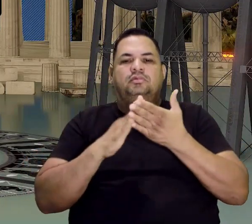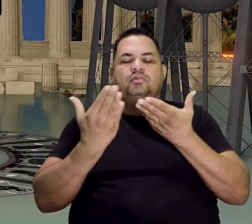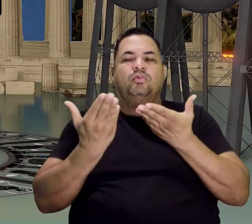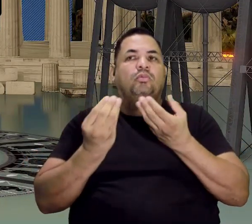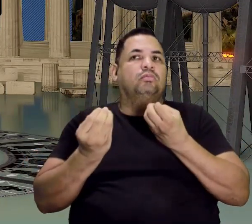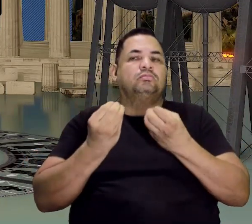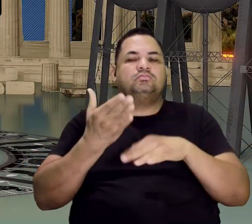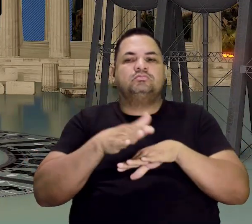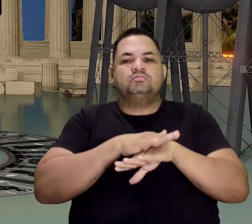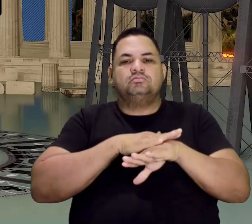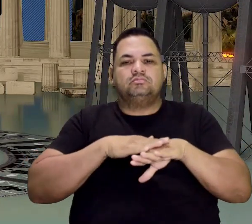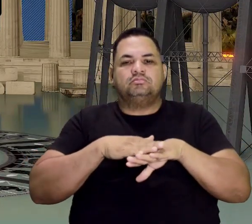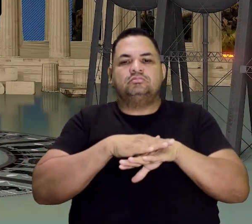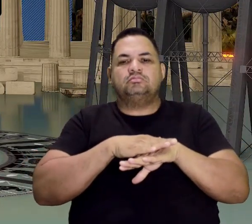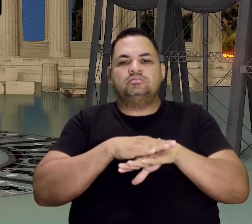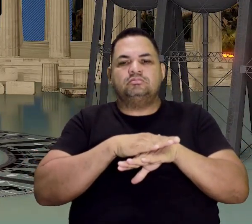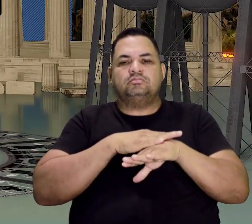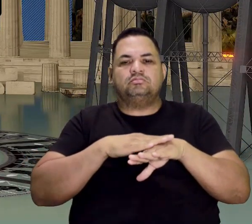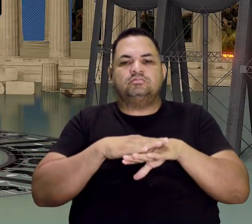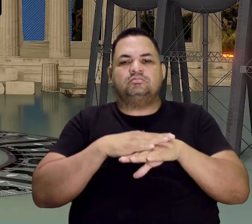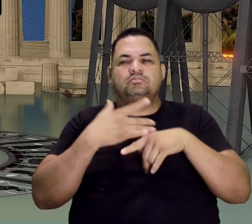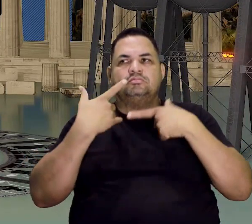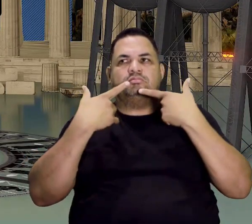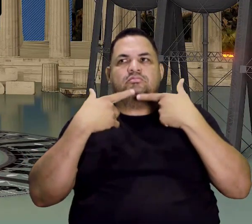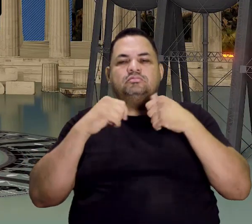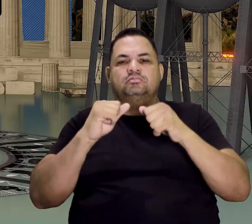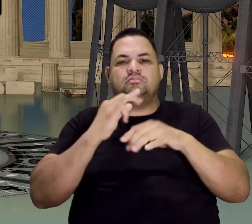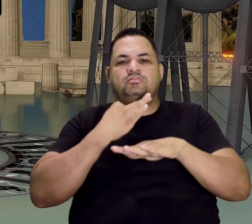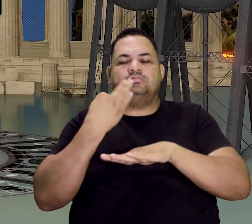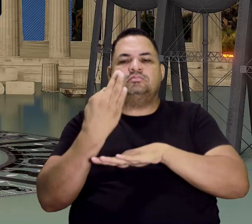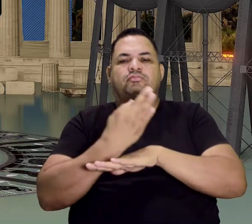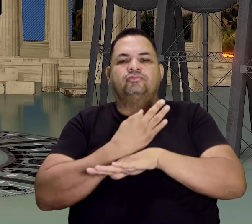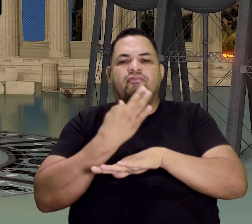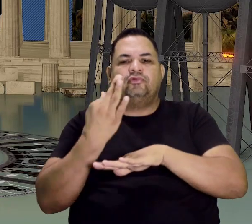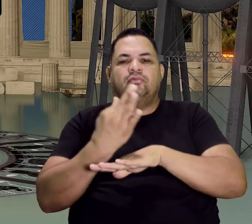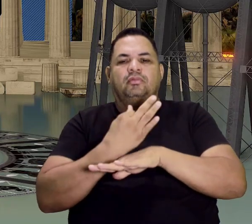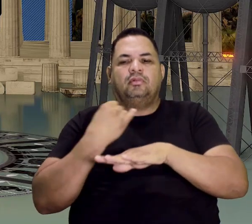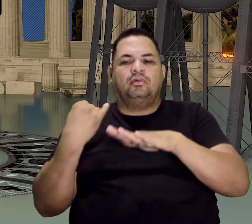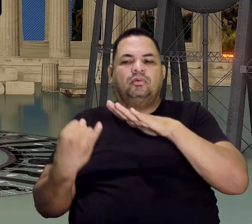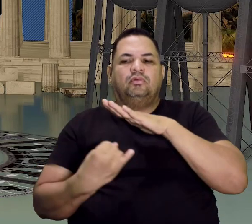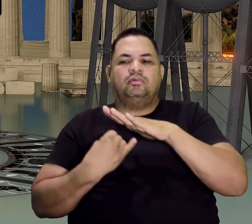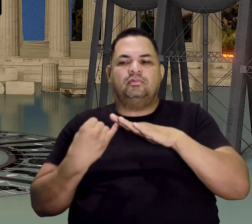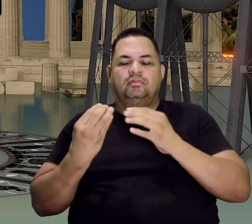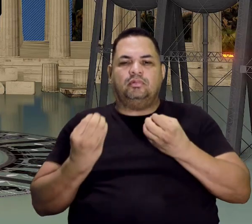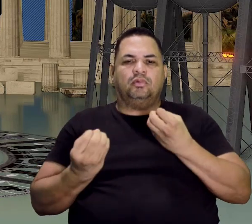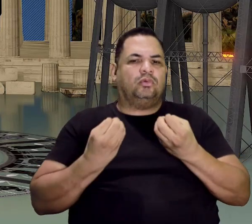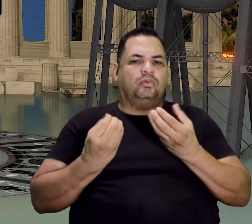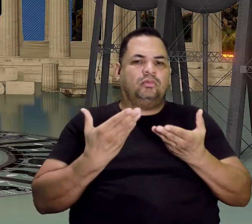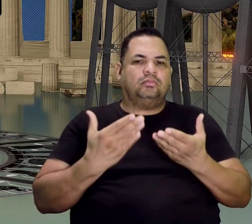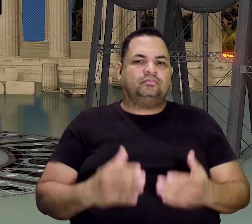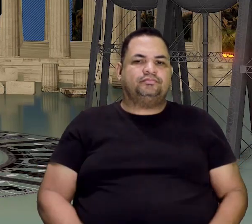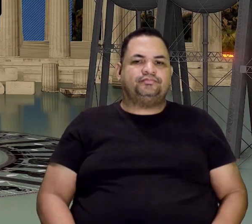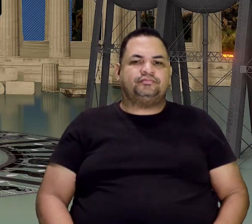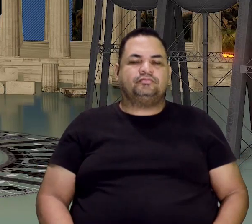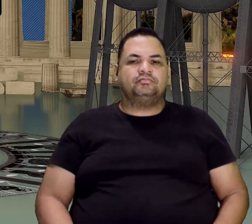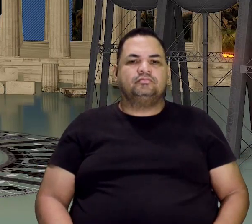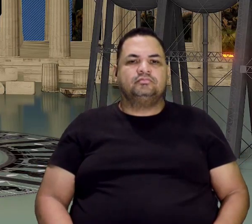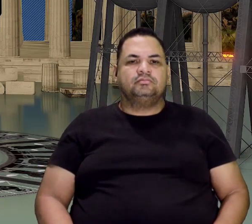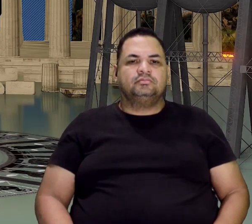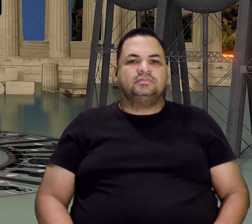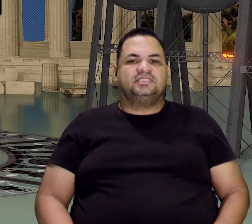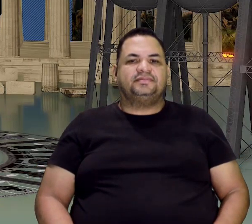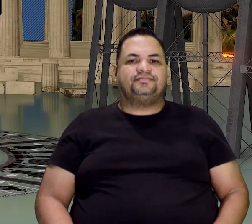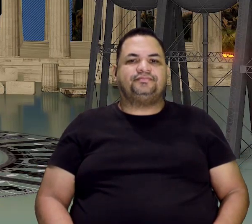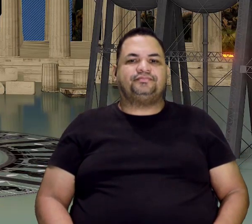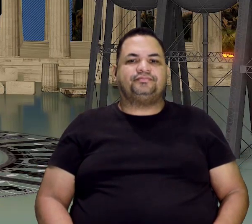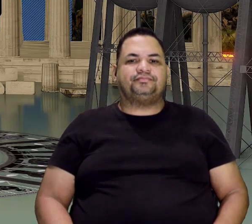vocês conversam? Vocês usam uma linguagem formal ou informal, né? Qual o estilo? Vamos lá, tirinha, olha só, amigos